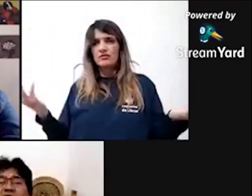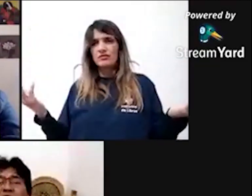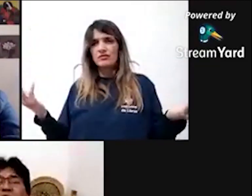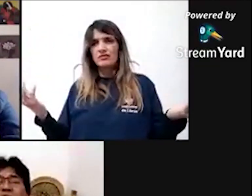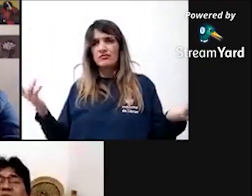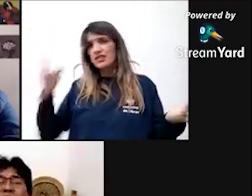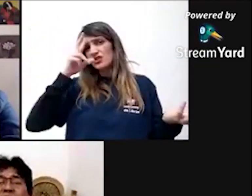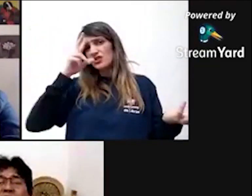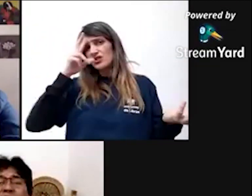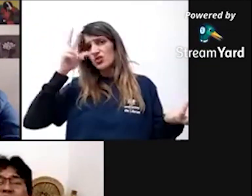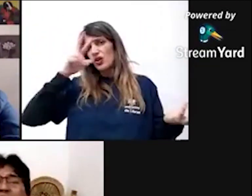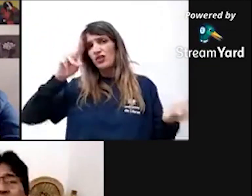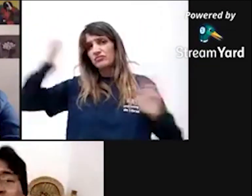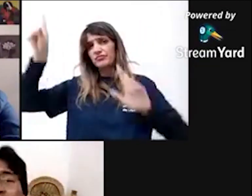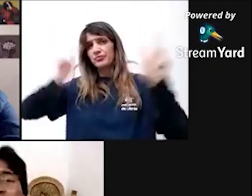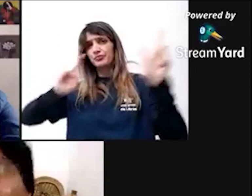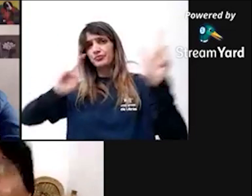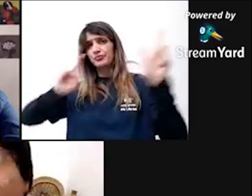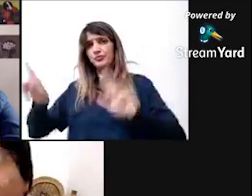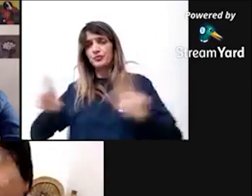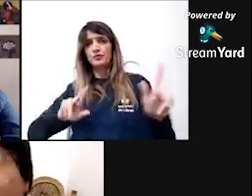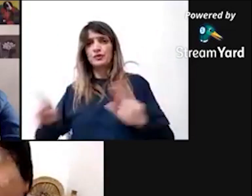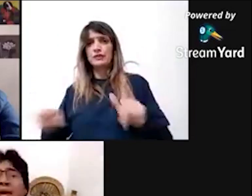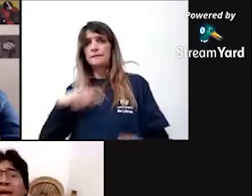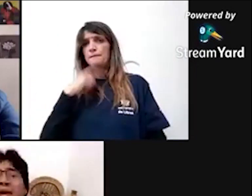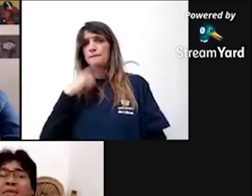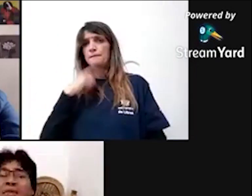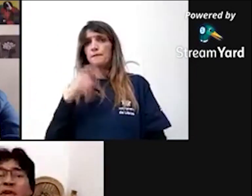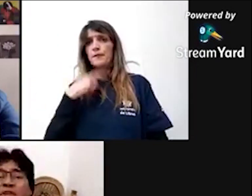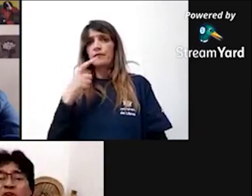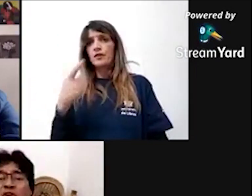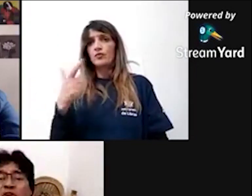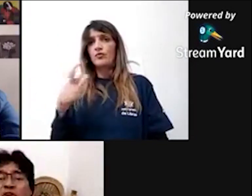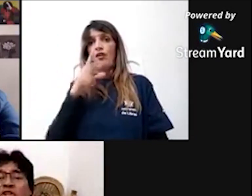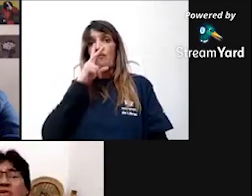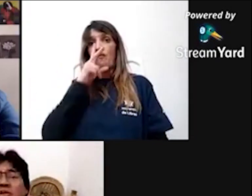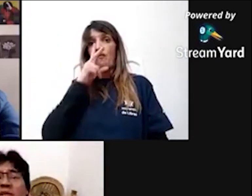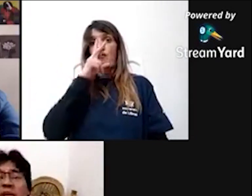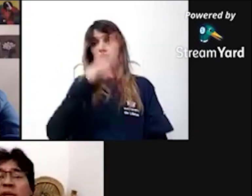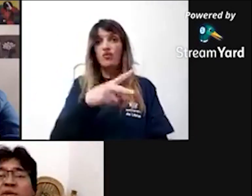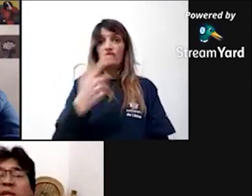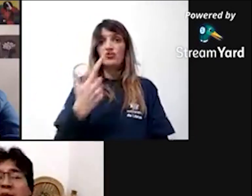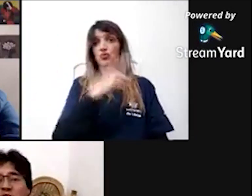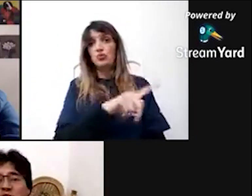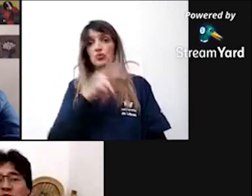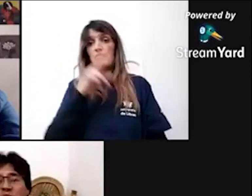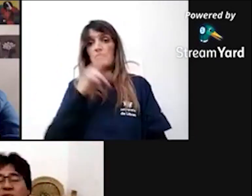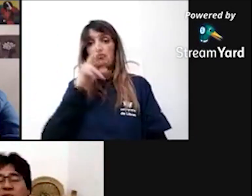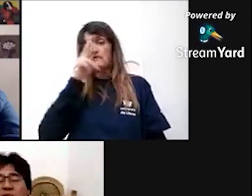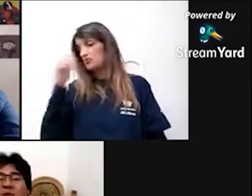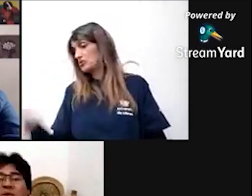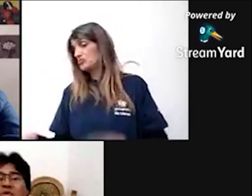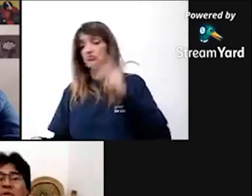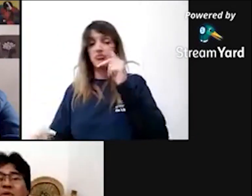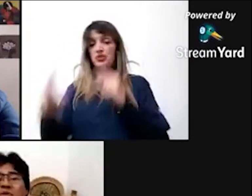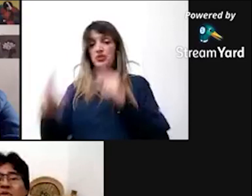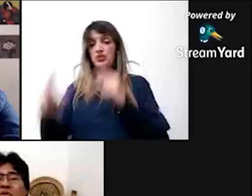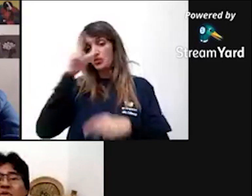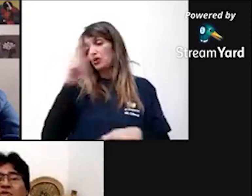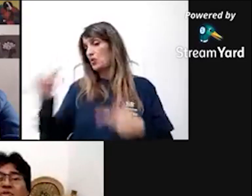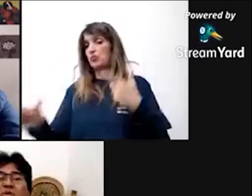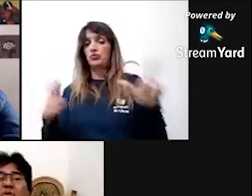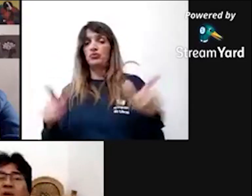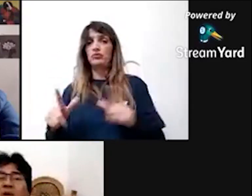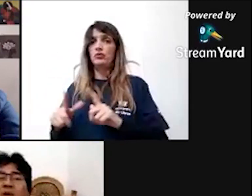são histórias. E nenhuma história ela é mais forte que a outra e que também não interessa o outro. Como a história